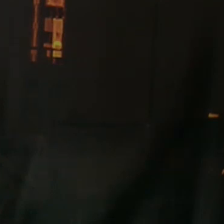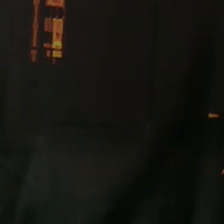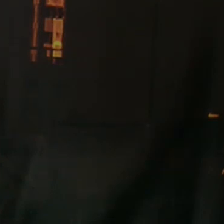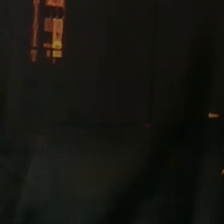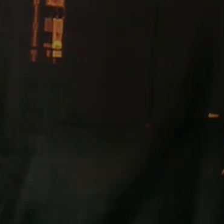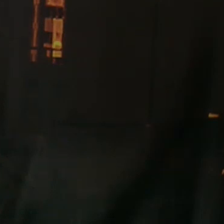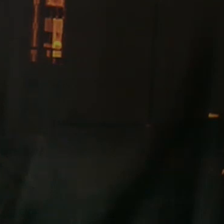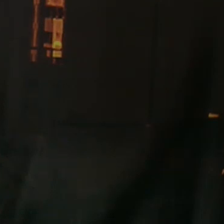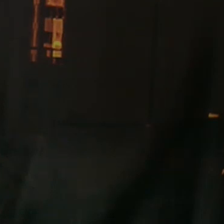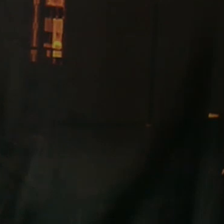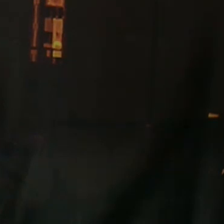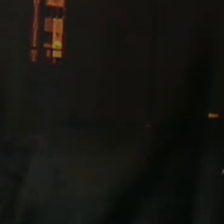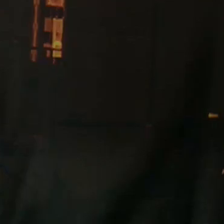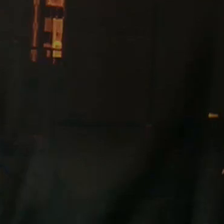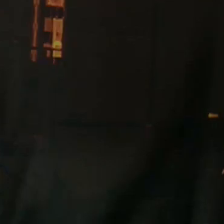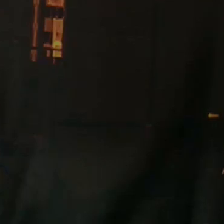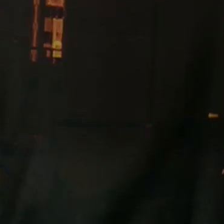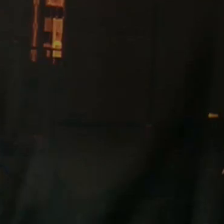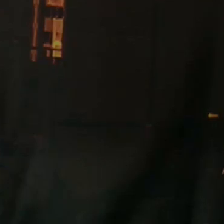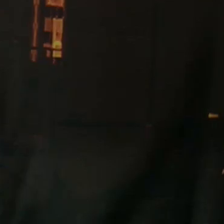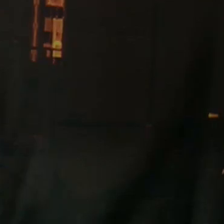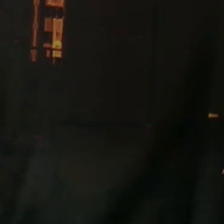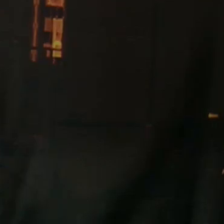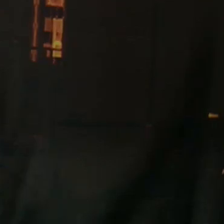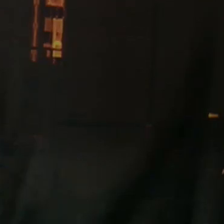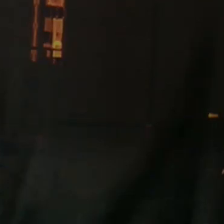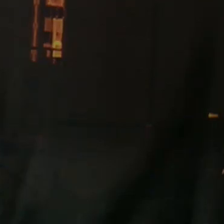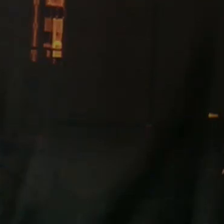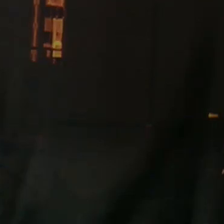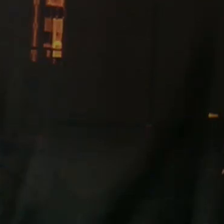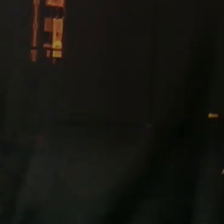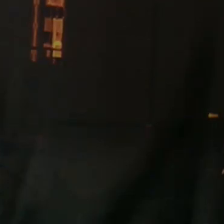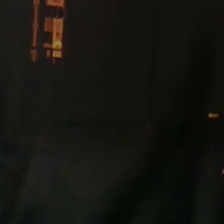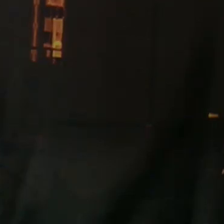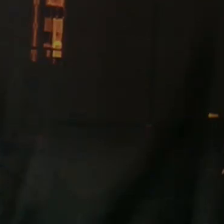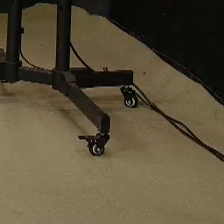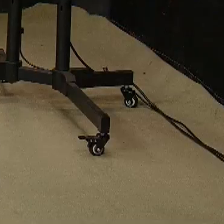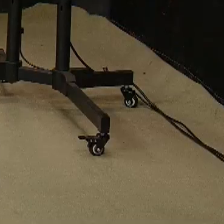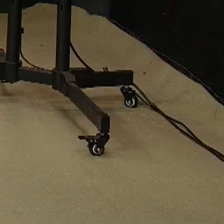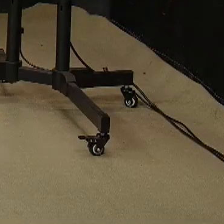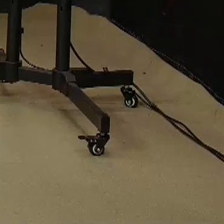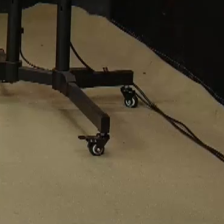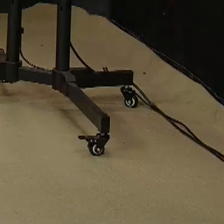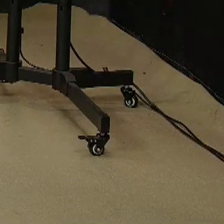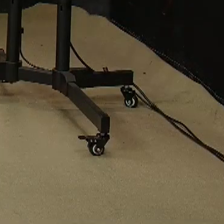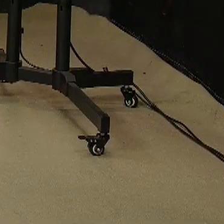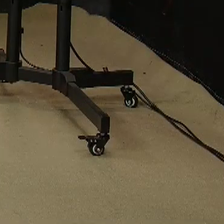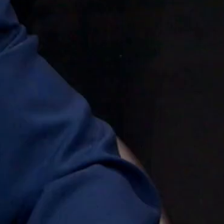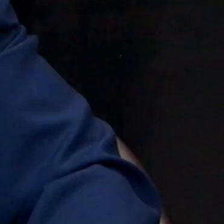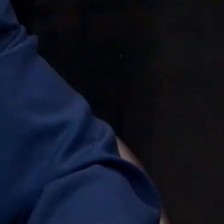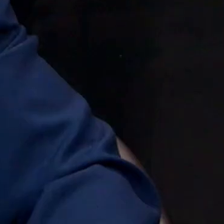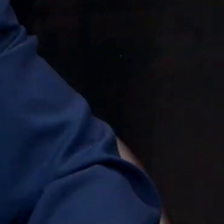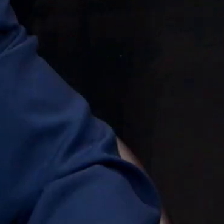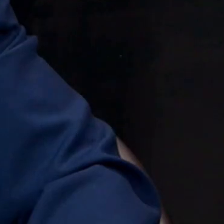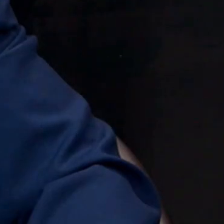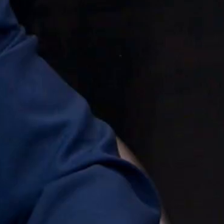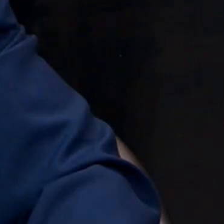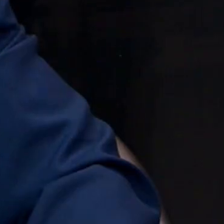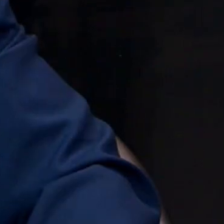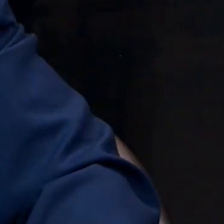Como que a gente se anula no ambiente corporativo, por exemplo? Quando a